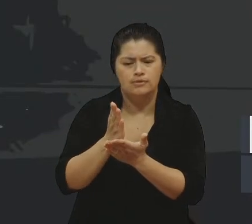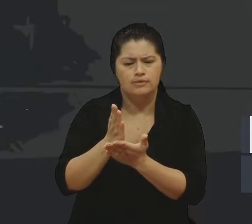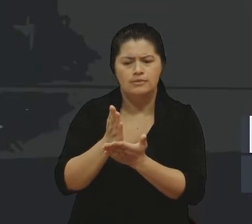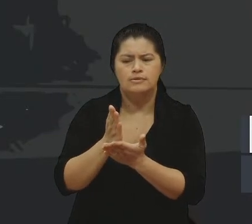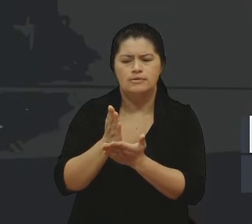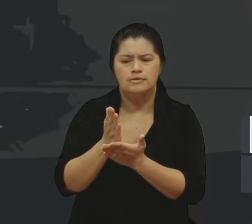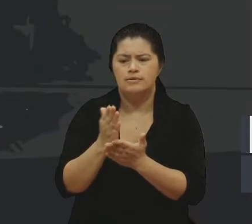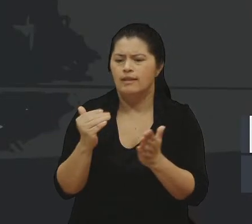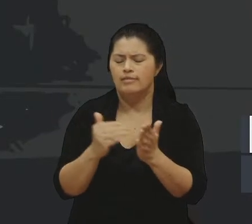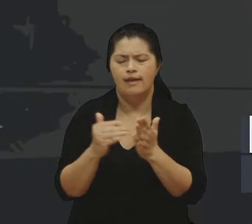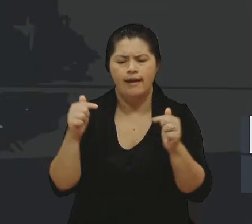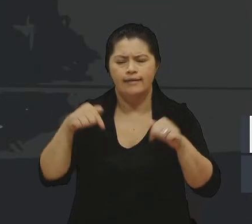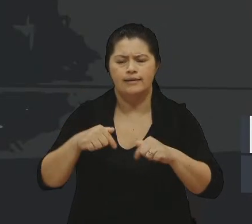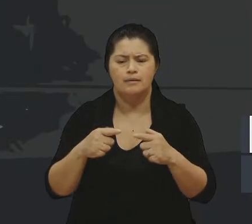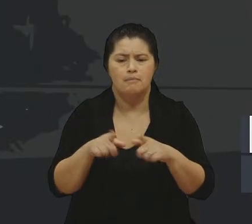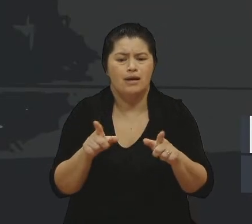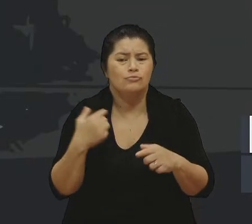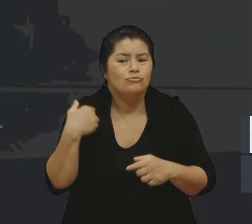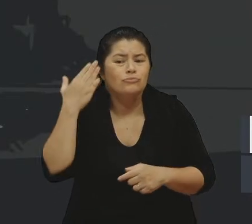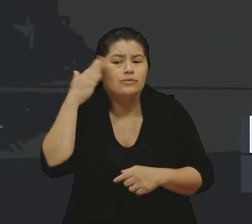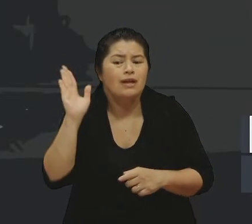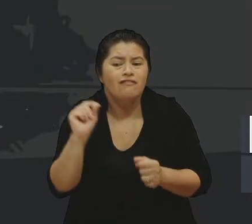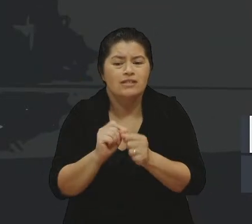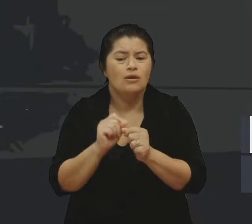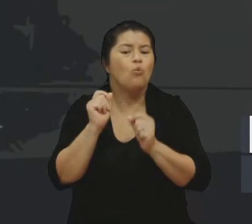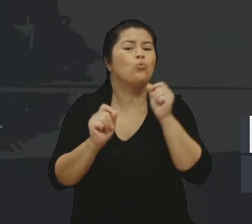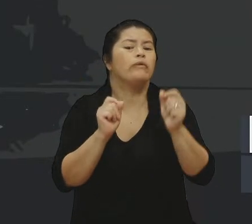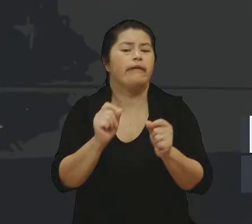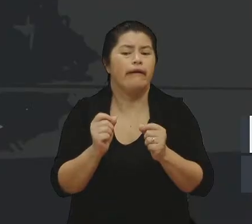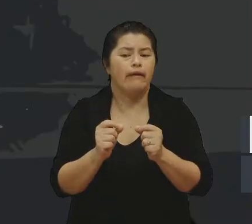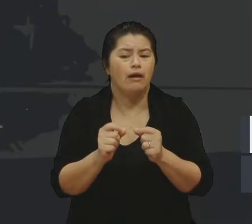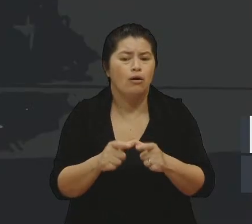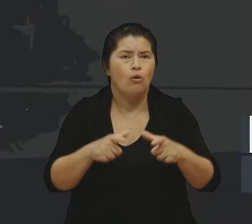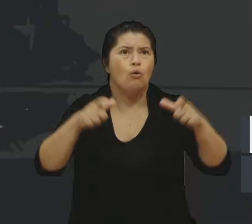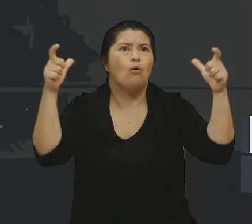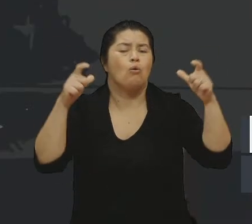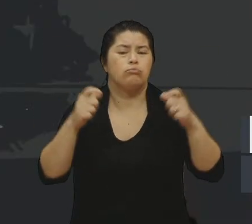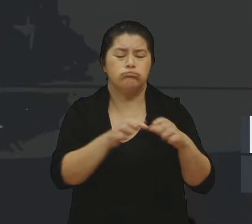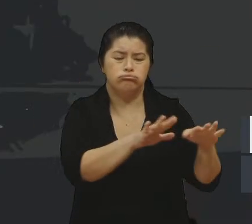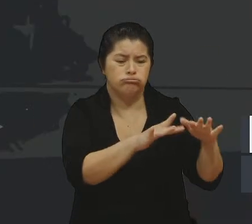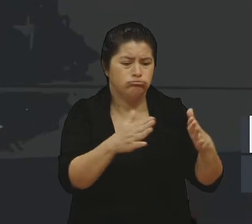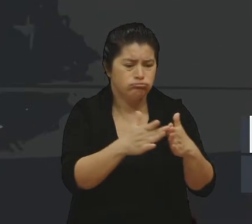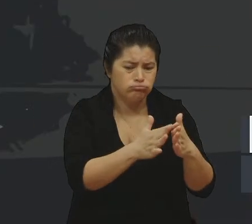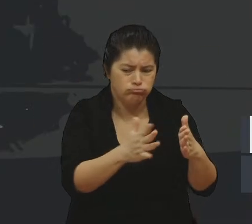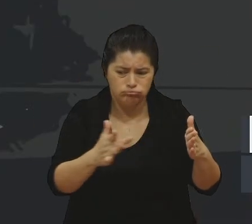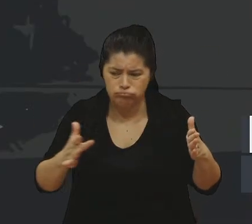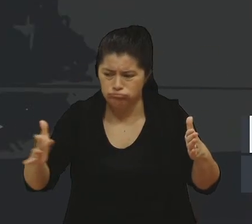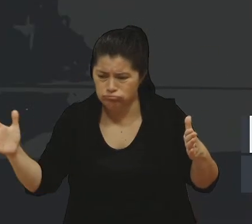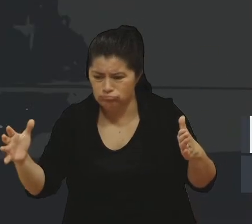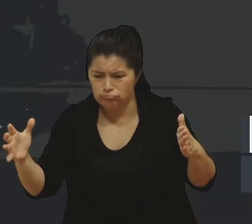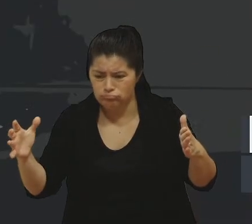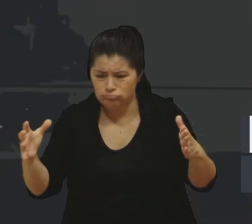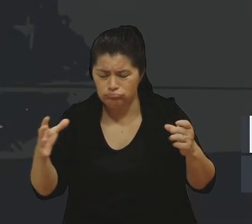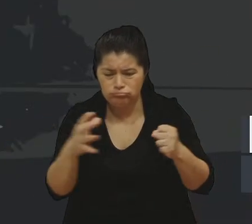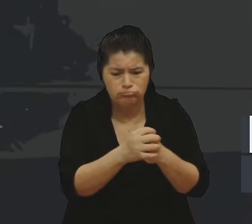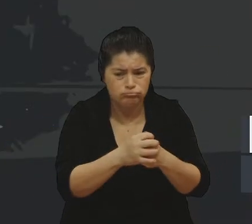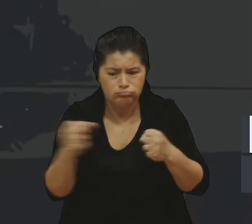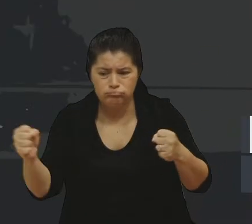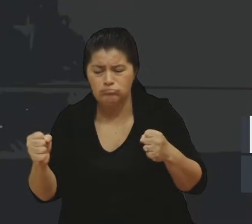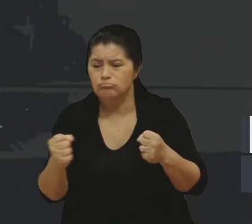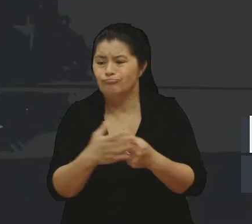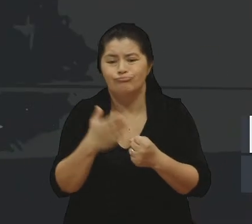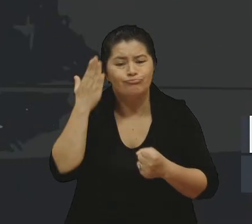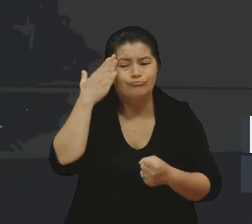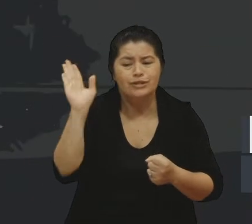frente, não sei o que fazer, literalmente. Não sei como fazer crescer essa rede, não sei como é que faz para crescer uma rede de franquia. E